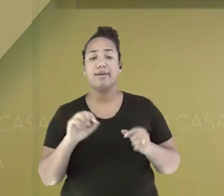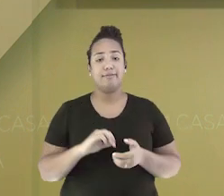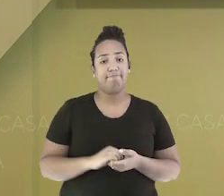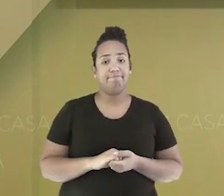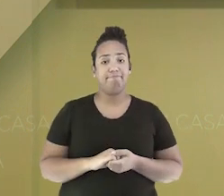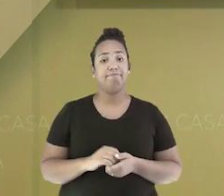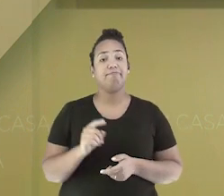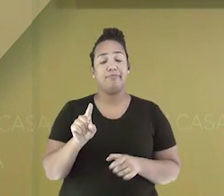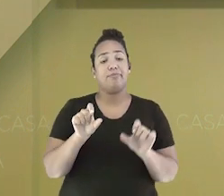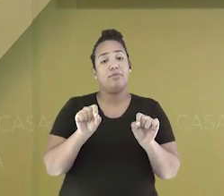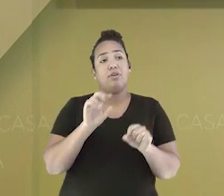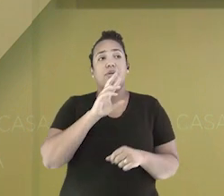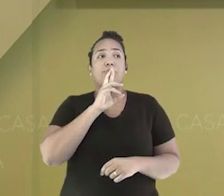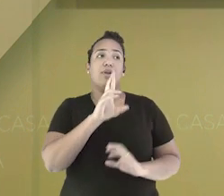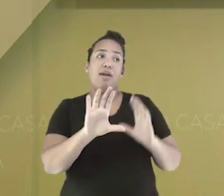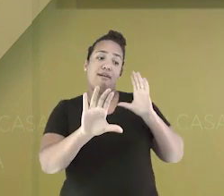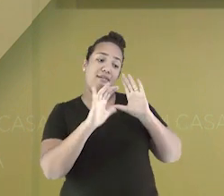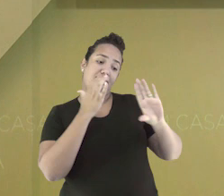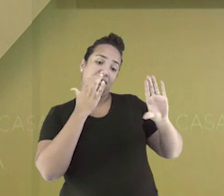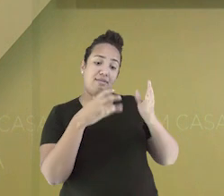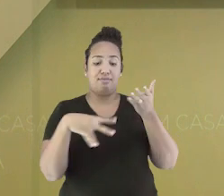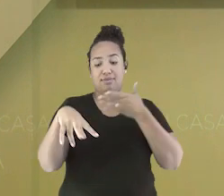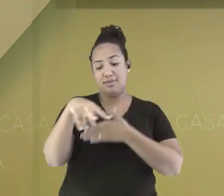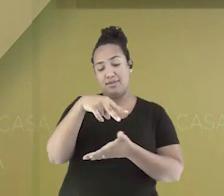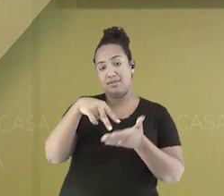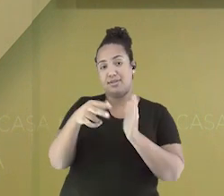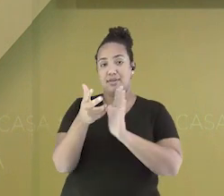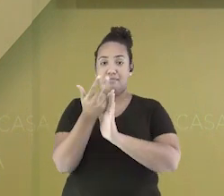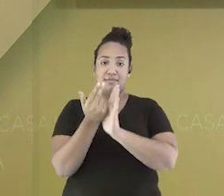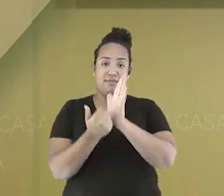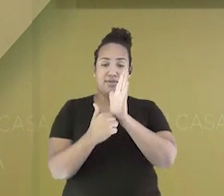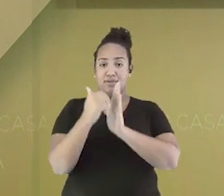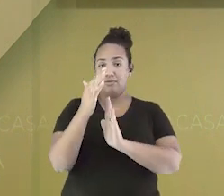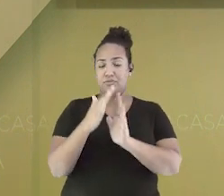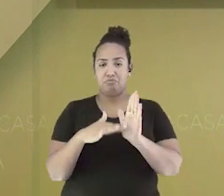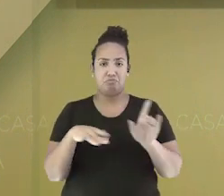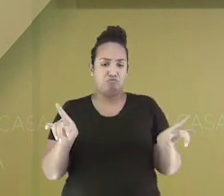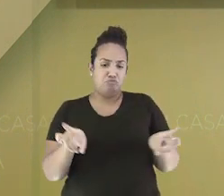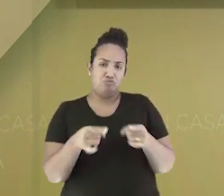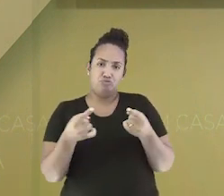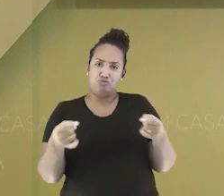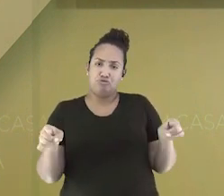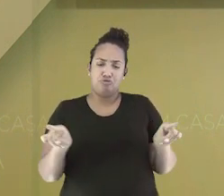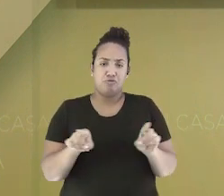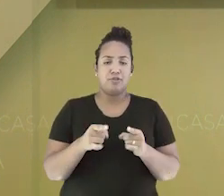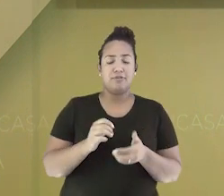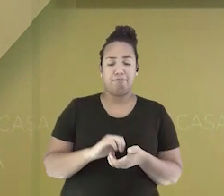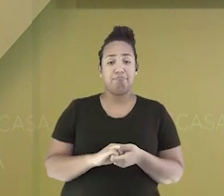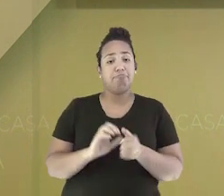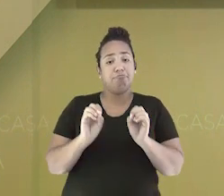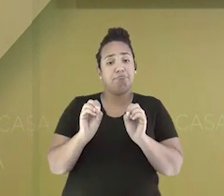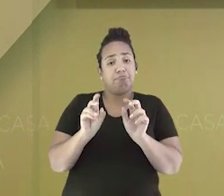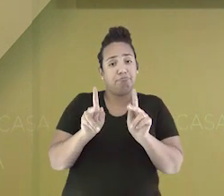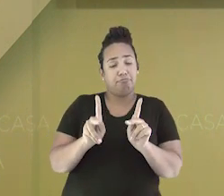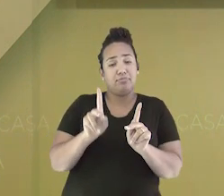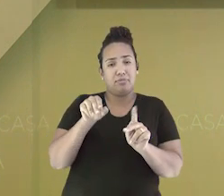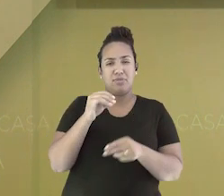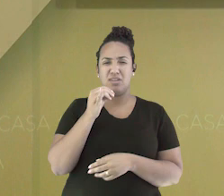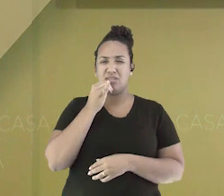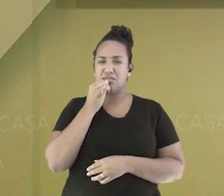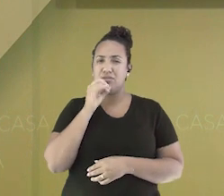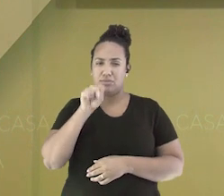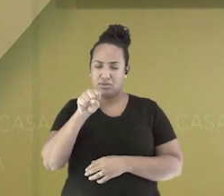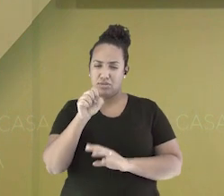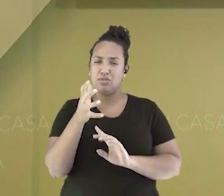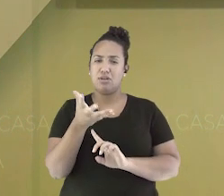primeiro impulso você pode responder cantar, dançar, pintar, tocar uma música. Tudo bem, esses